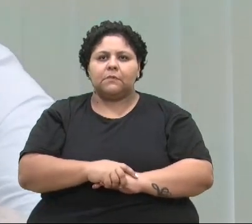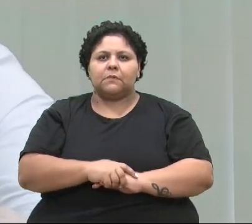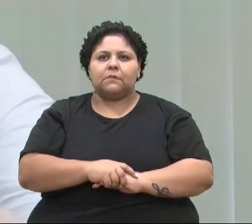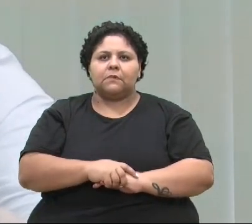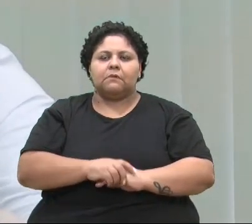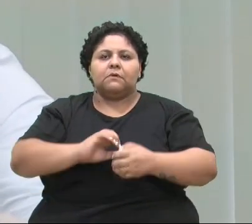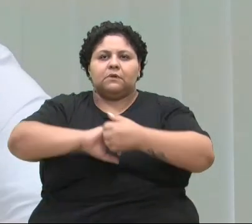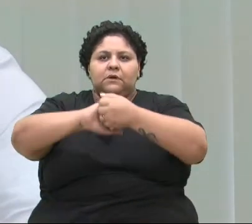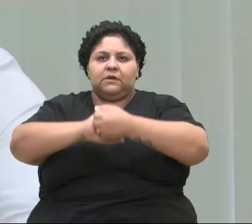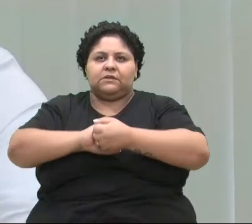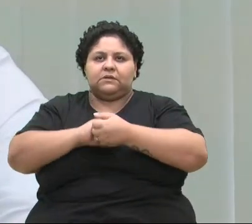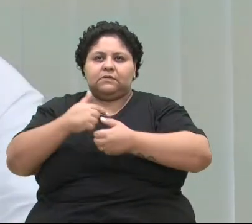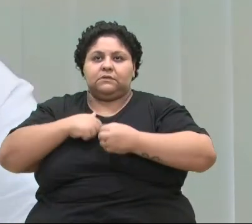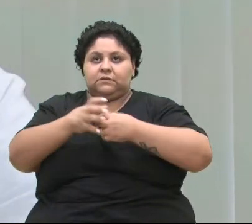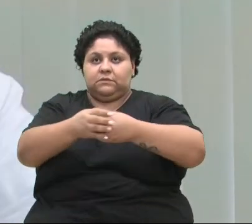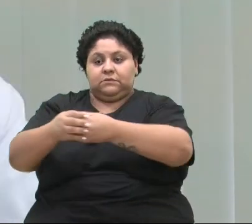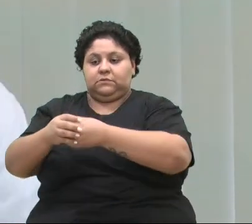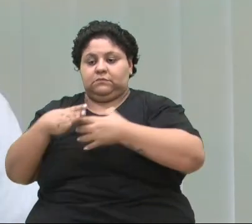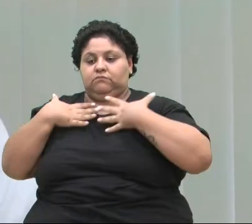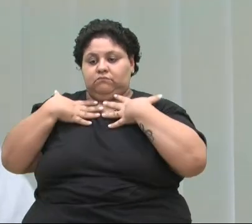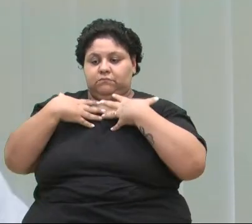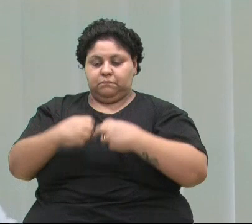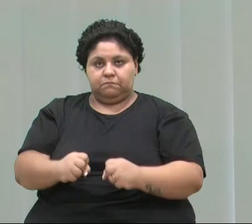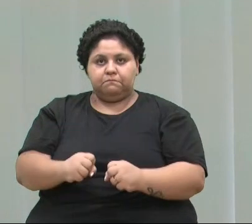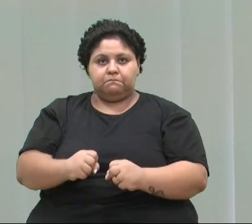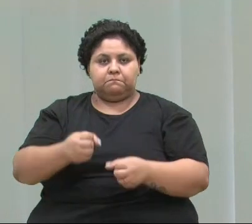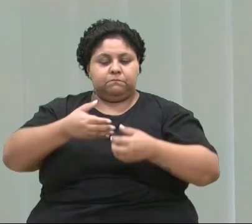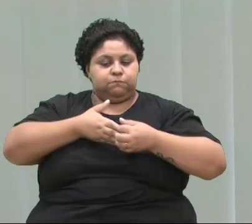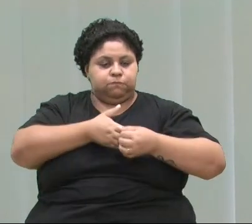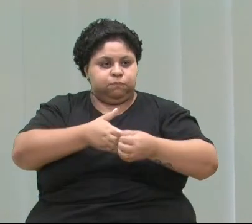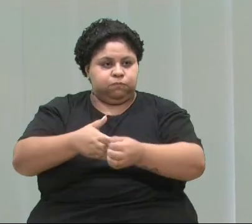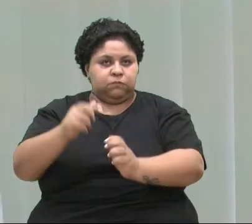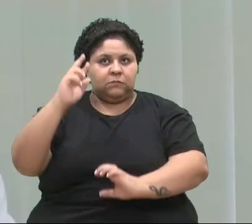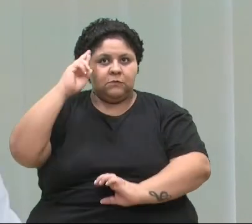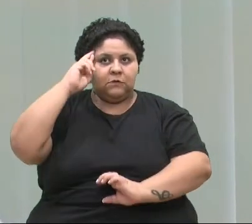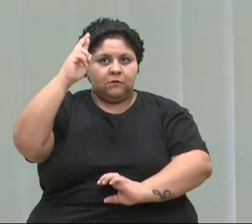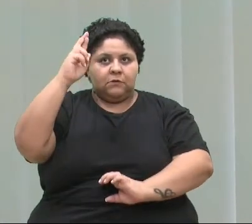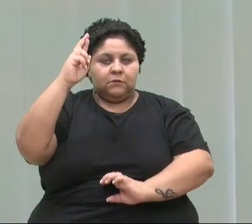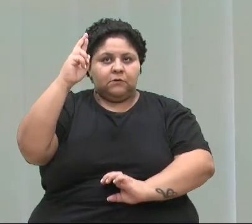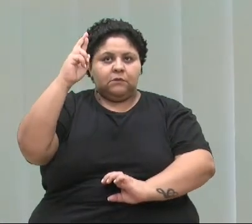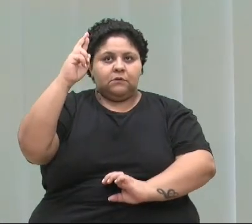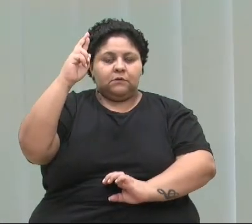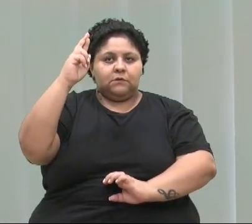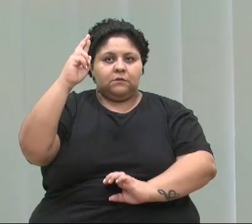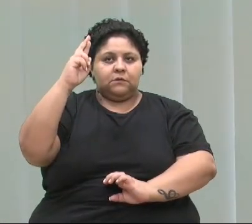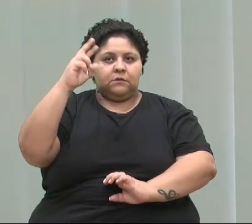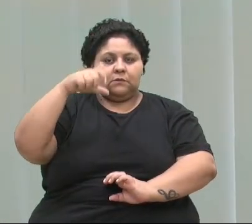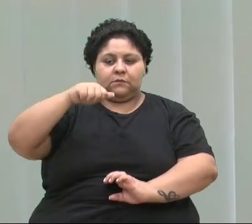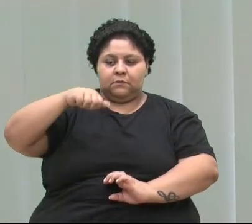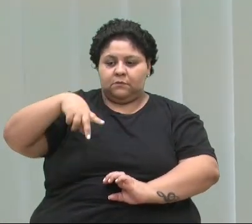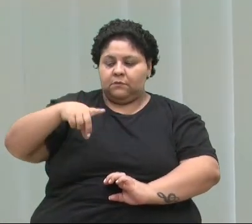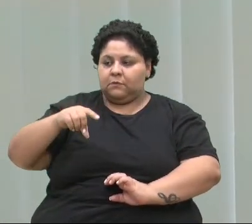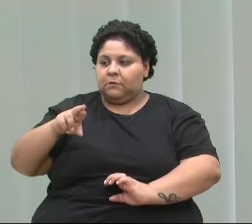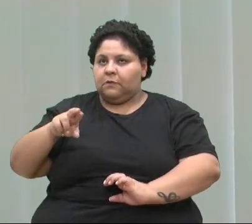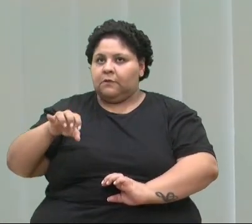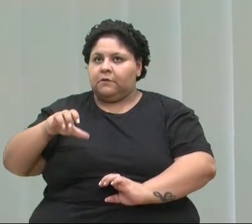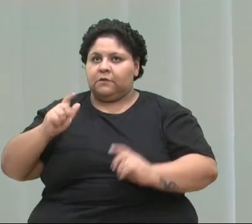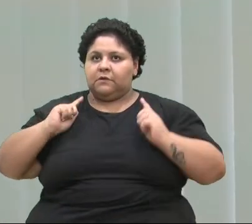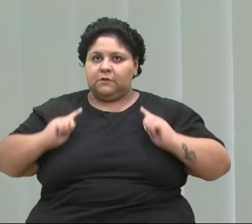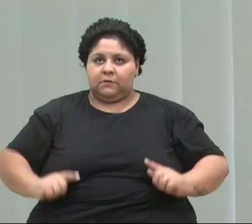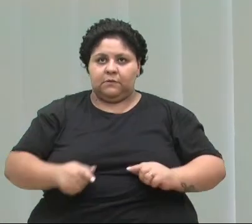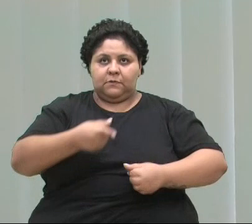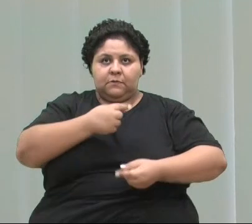Saudar, então, a minha equipe da secretaria que acompanha, a diretora Margit, a Andréia, nossa gerente do financeiro, a